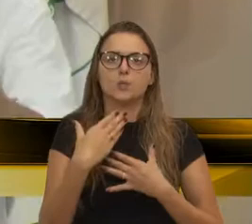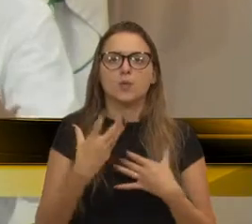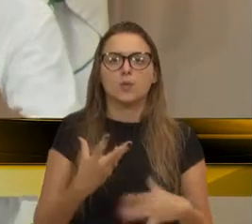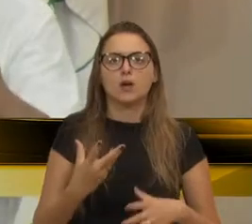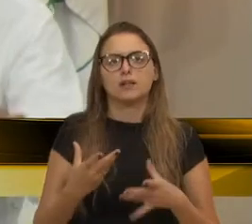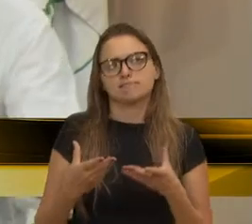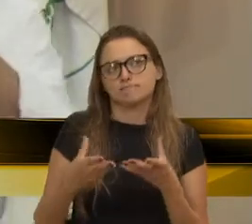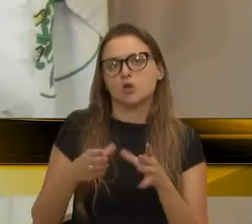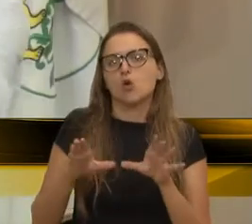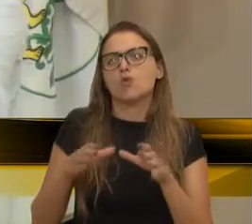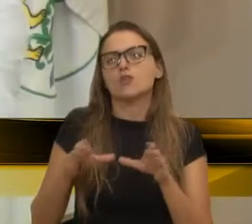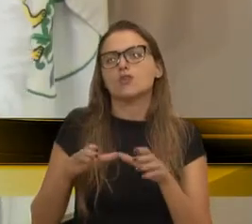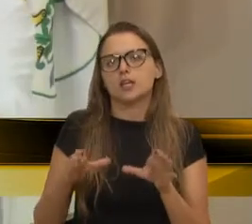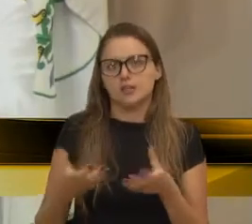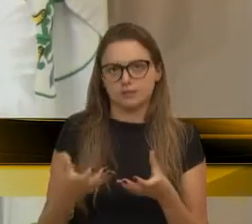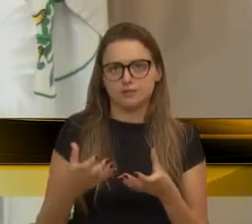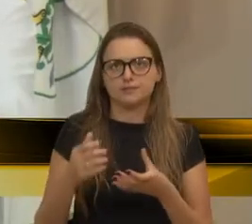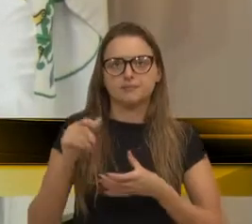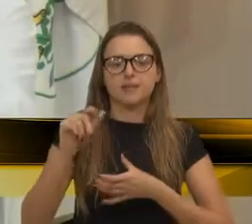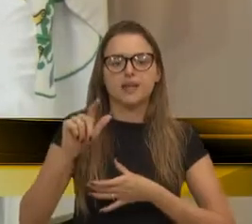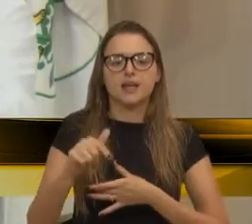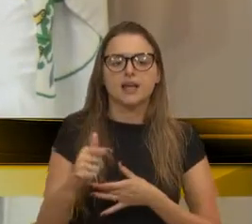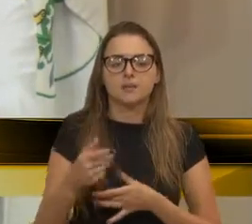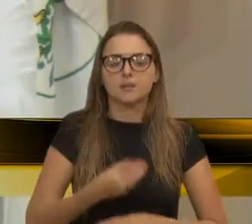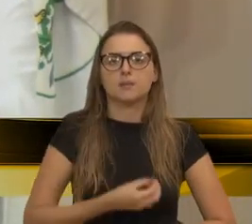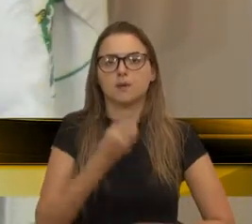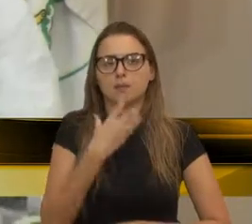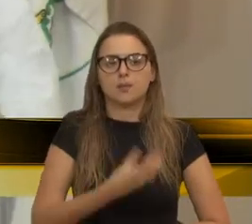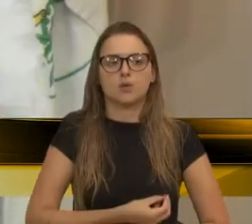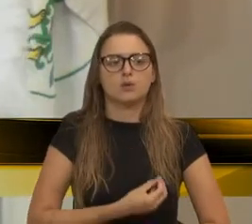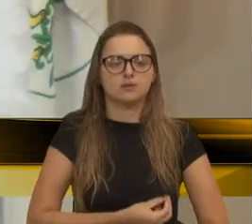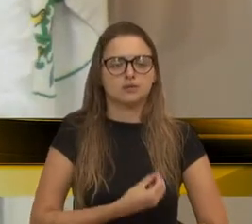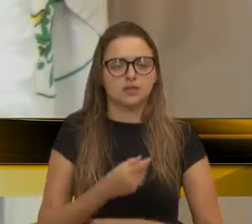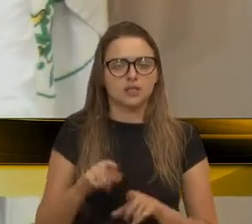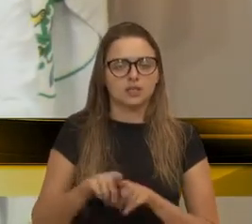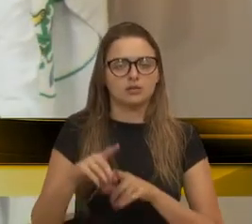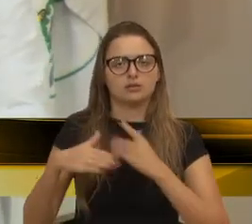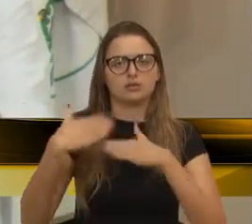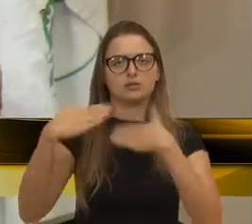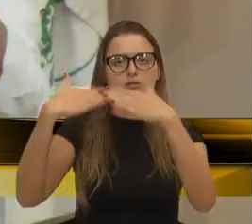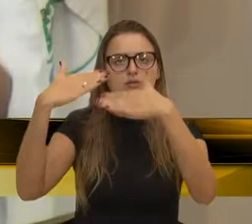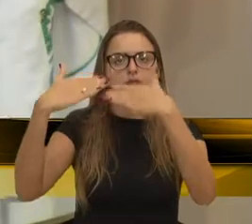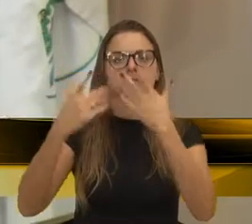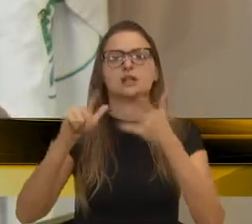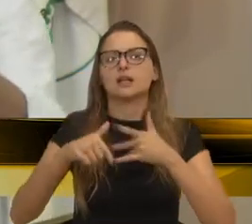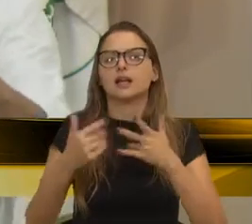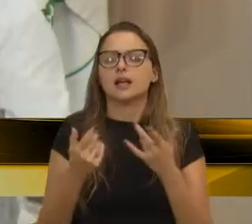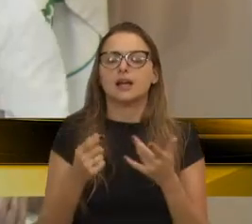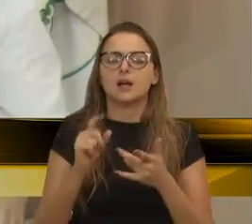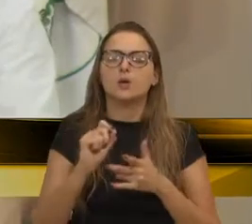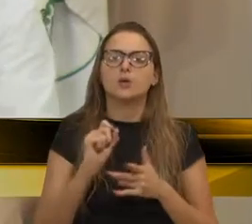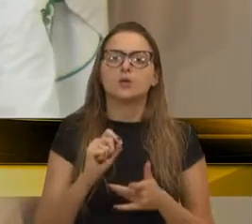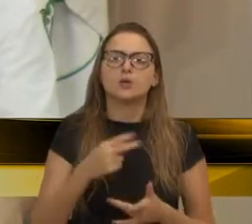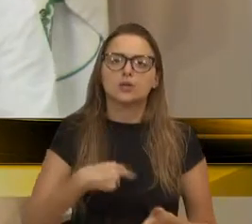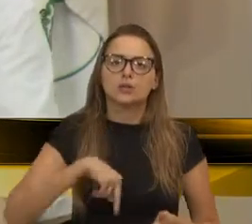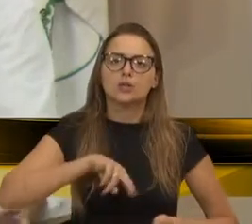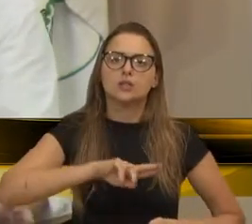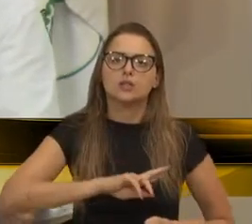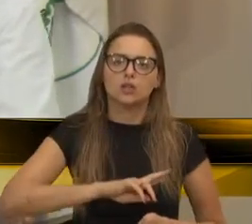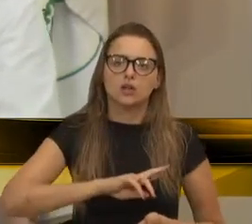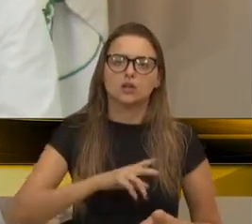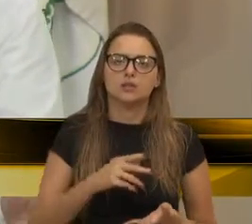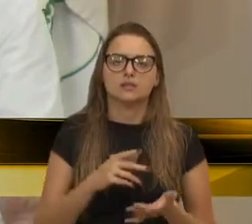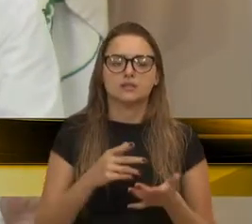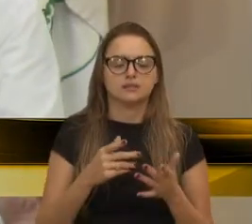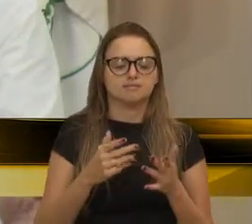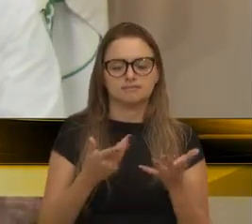Então isso foi uma conquista do povo brasileiro. Isso foi um avanço, foi um estágio que a nossa